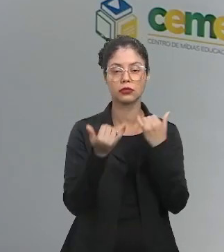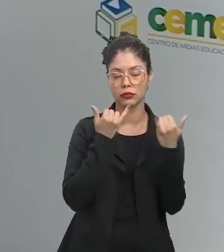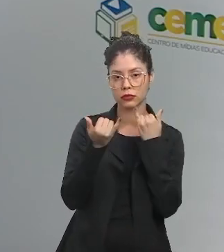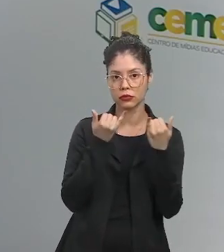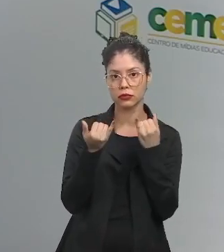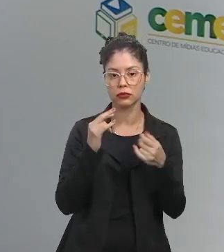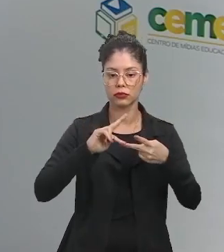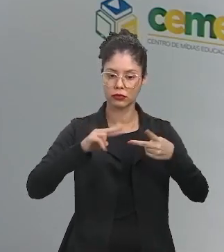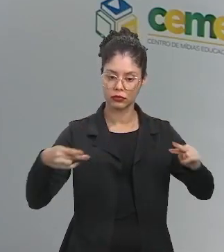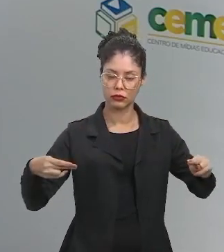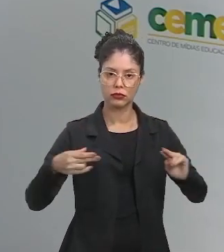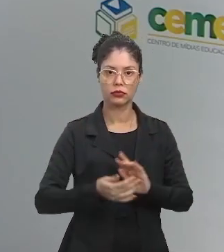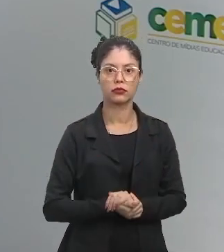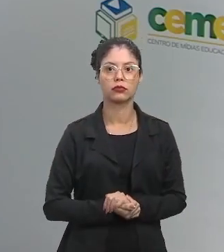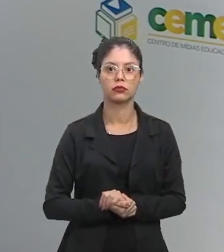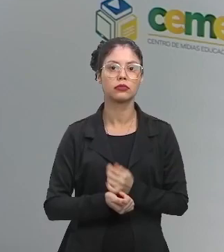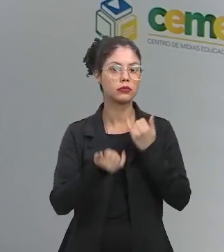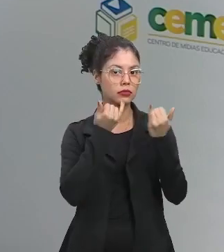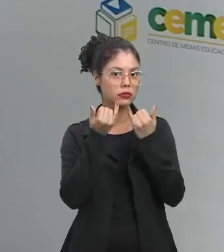informação genética